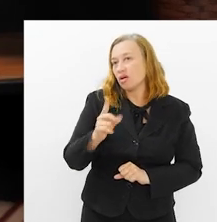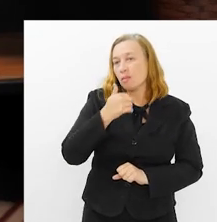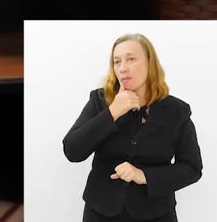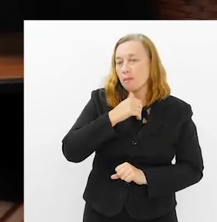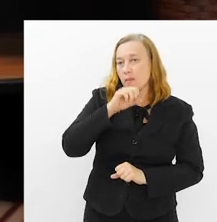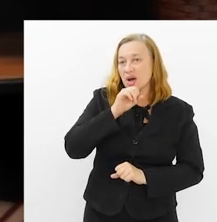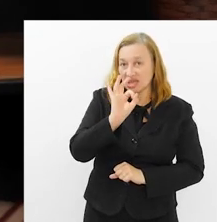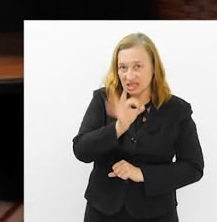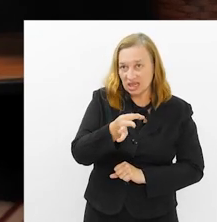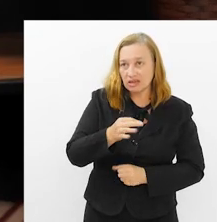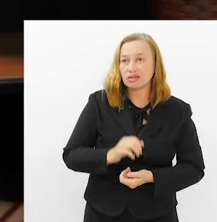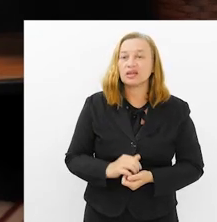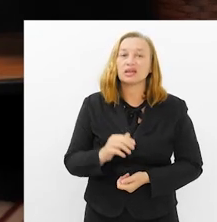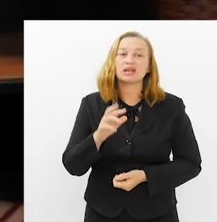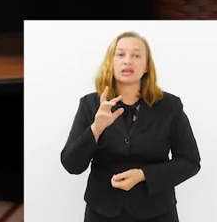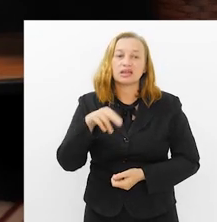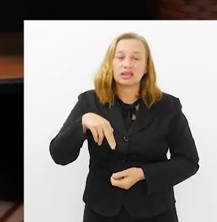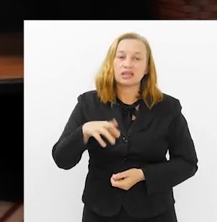correto?